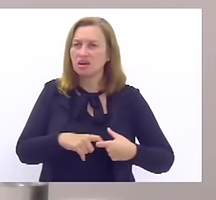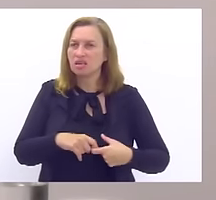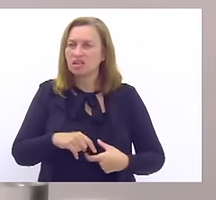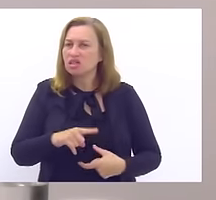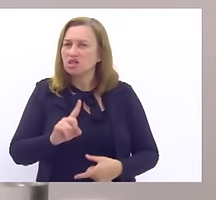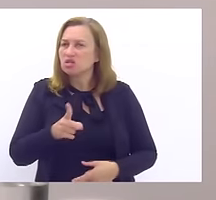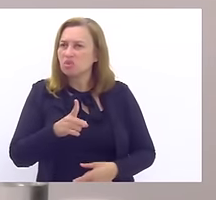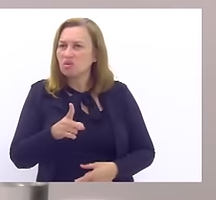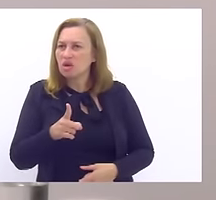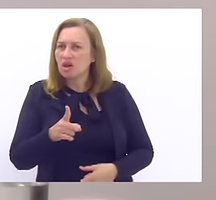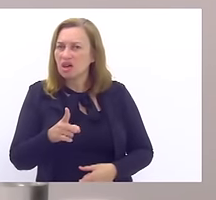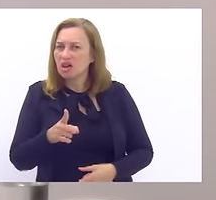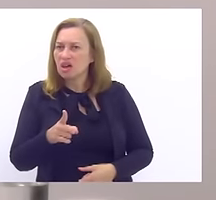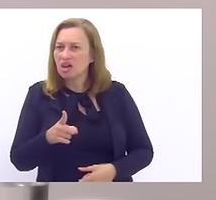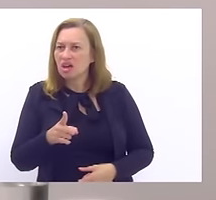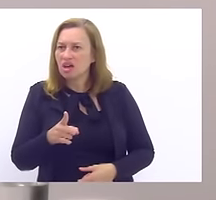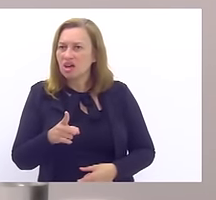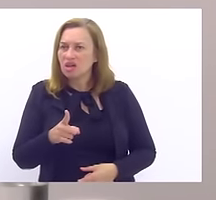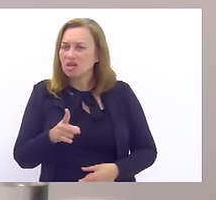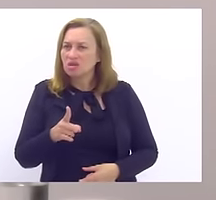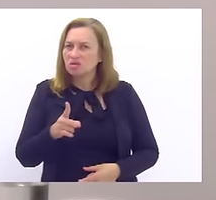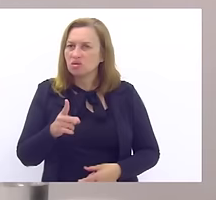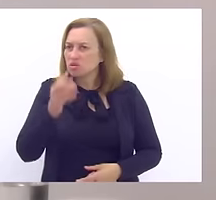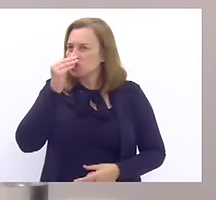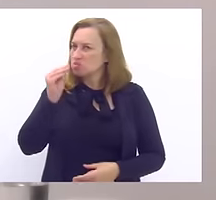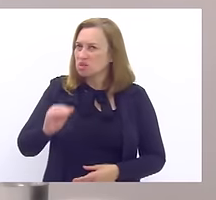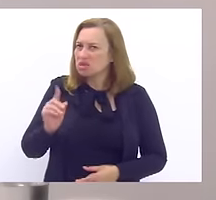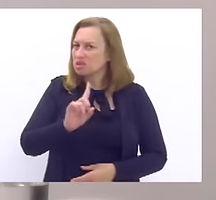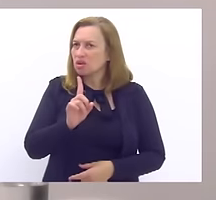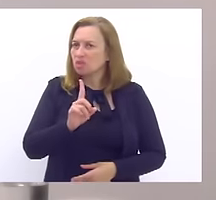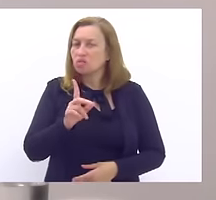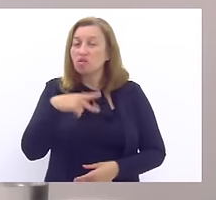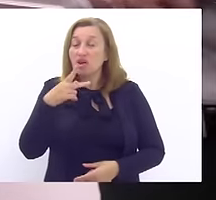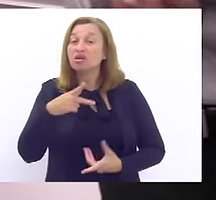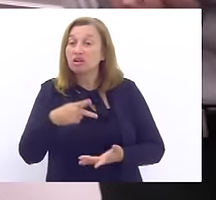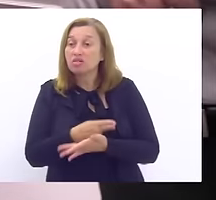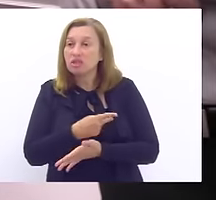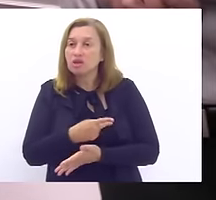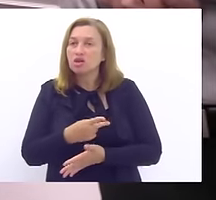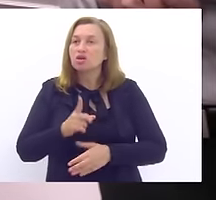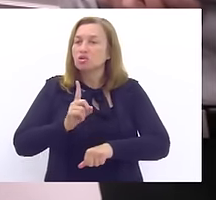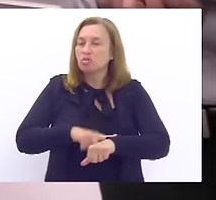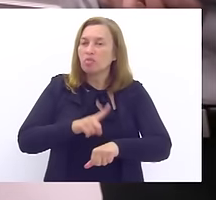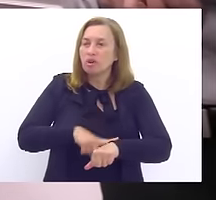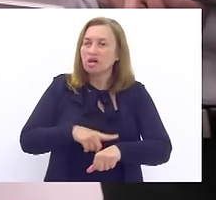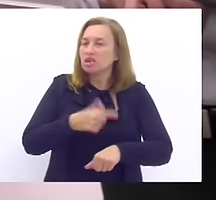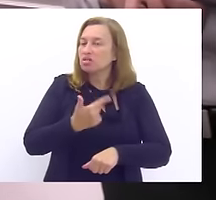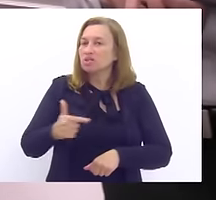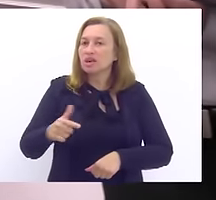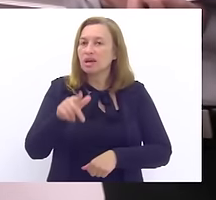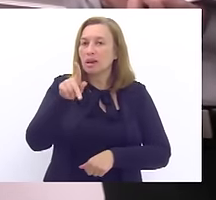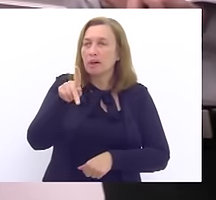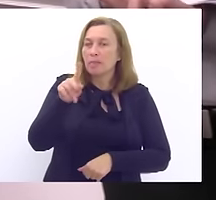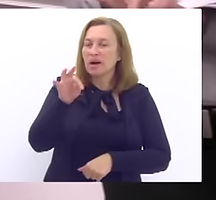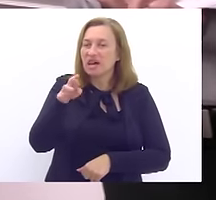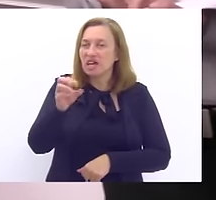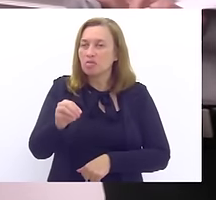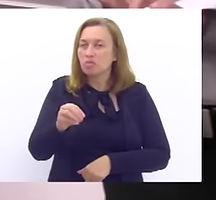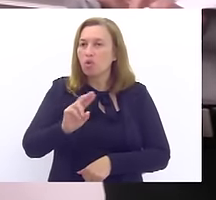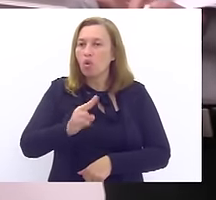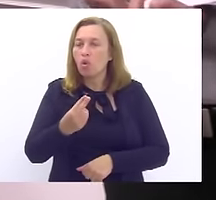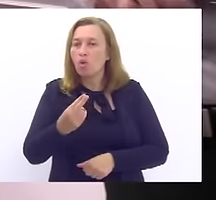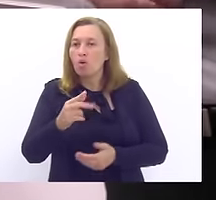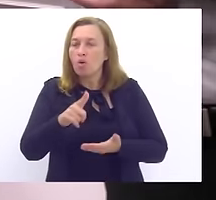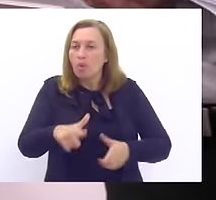não é discricionário não é discricionário e a partir do momento que não tem paquímetro tem que ter um laudo um vistoriador que muitas